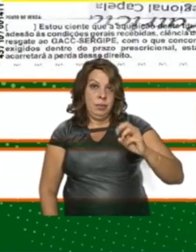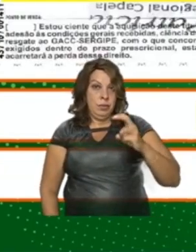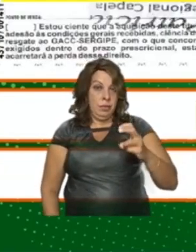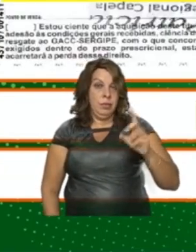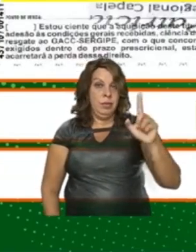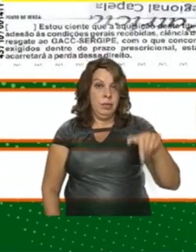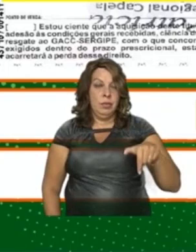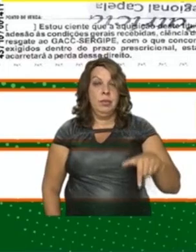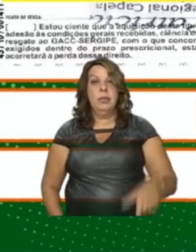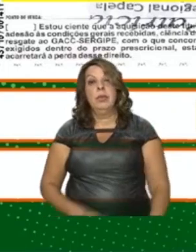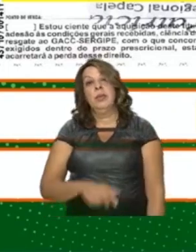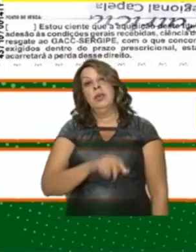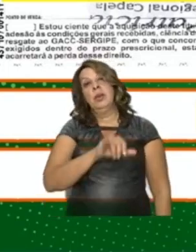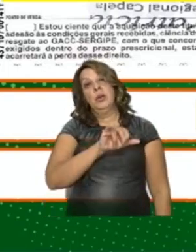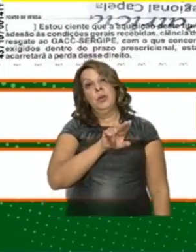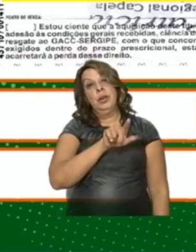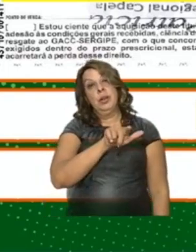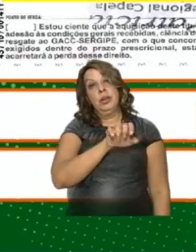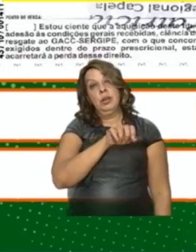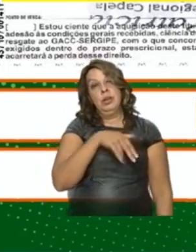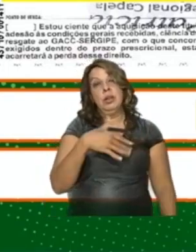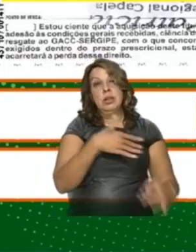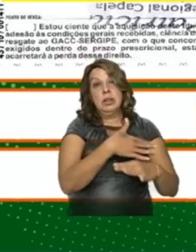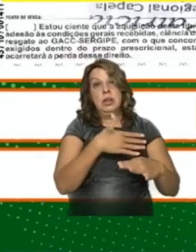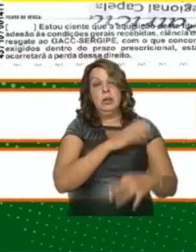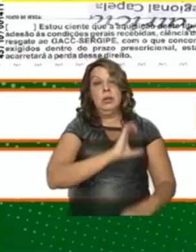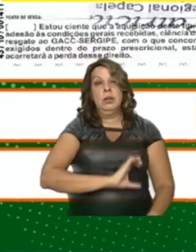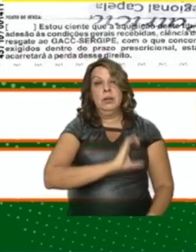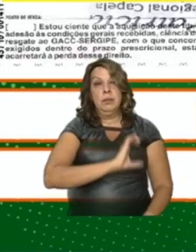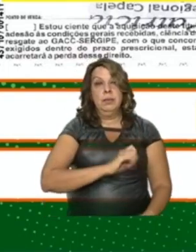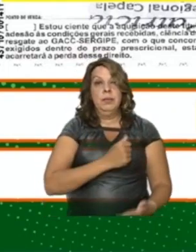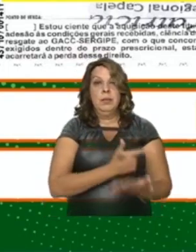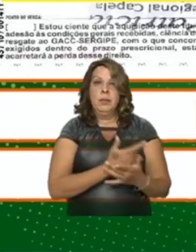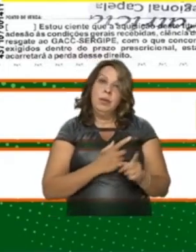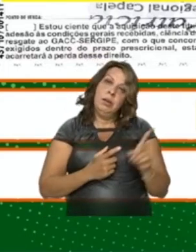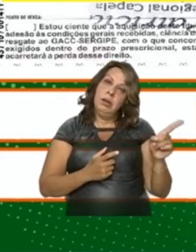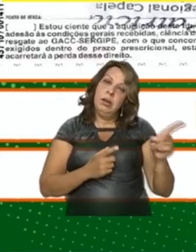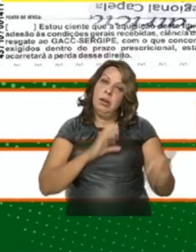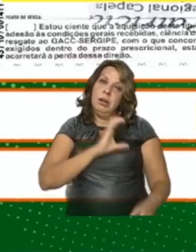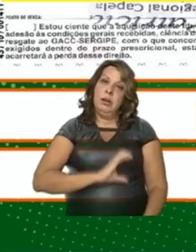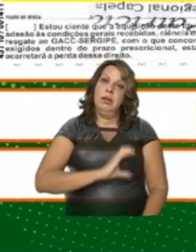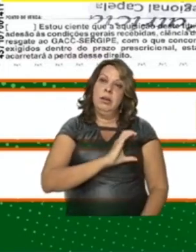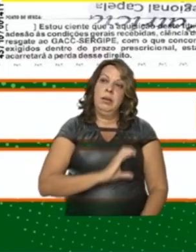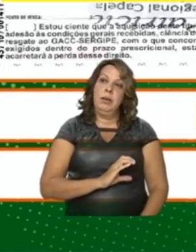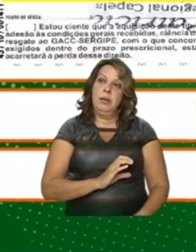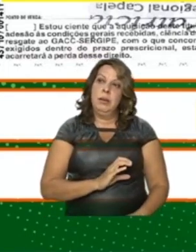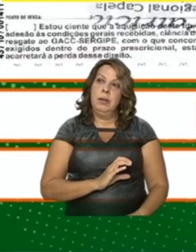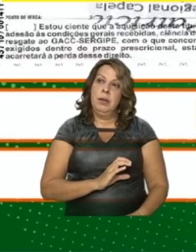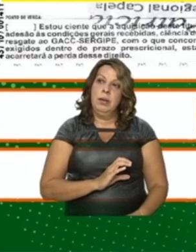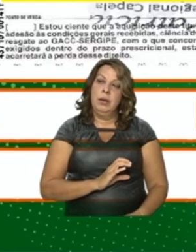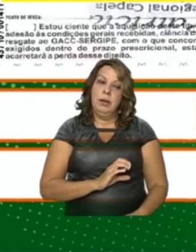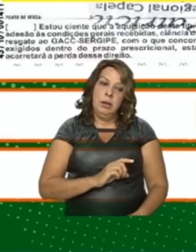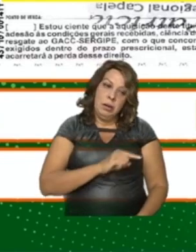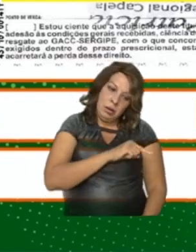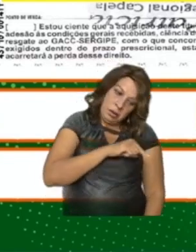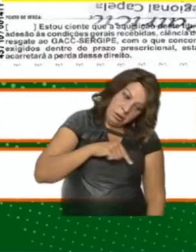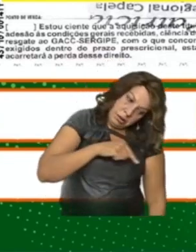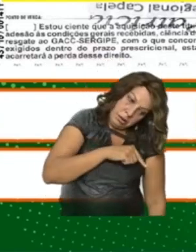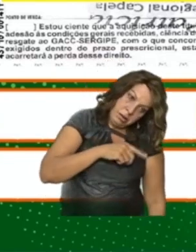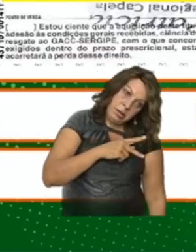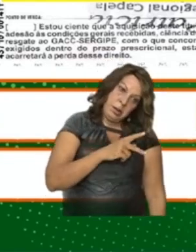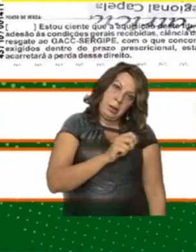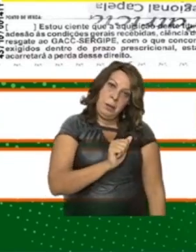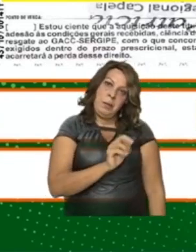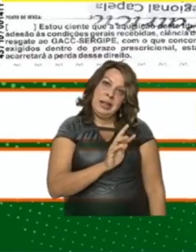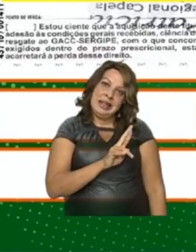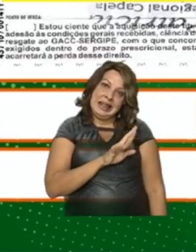046105, Weiner Santos Silva, do Centro de Capela, adquiriu lá mesmo na Regional Capela, com a Patrícia.